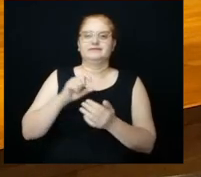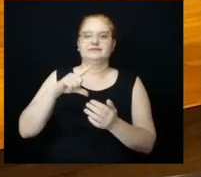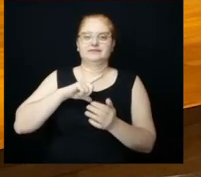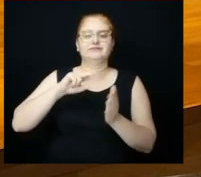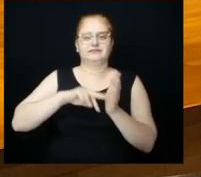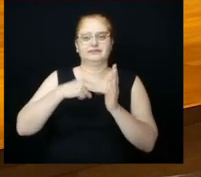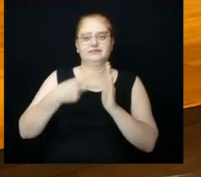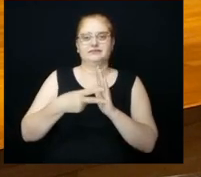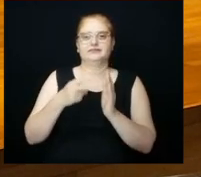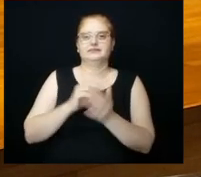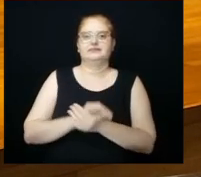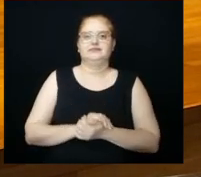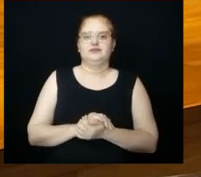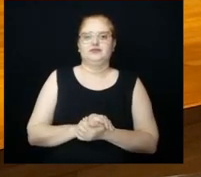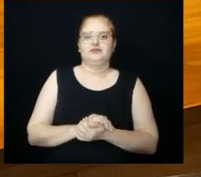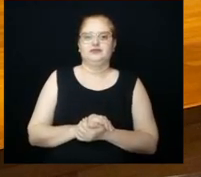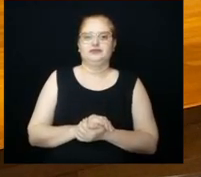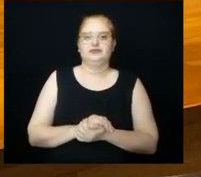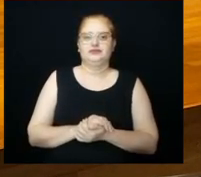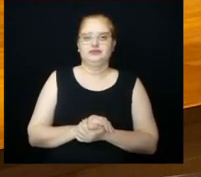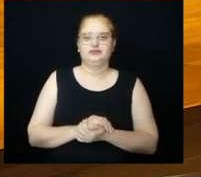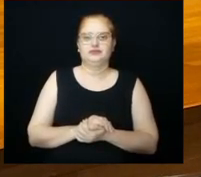significativo, né?